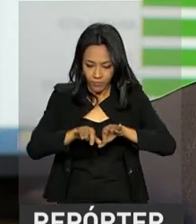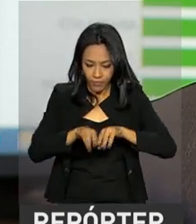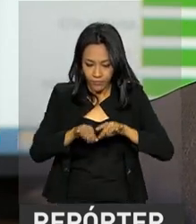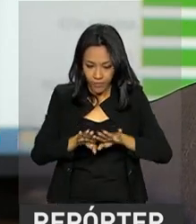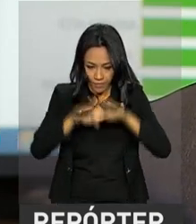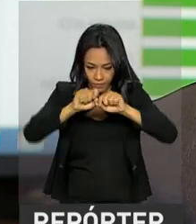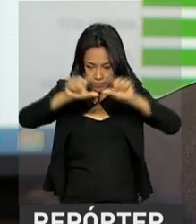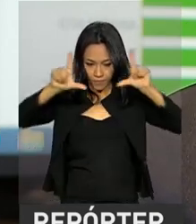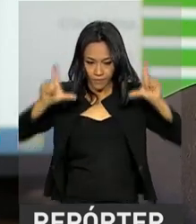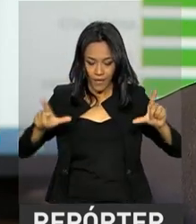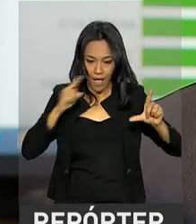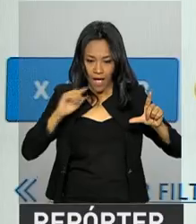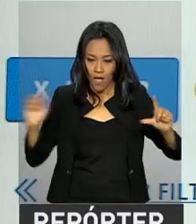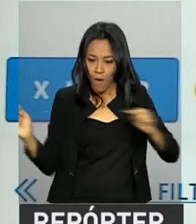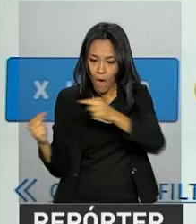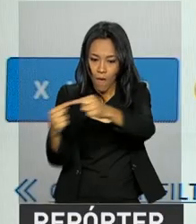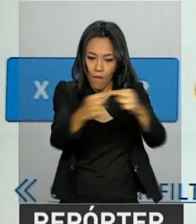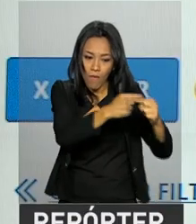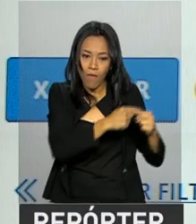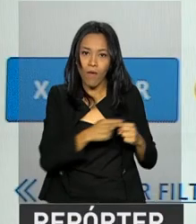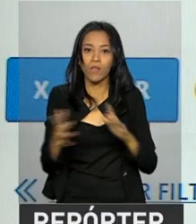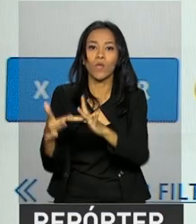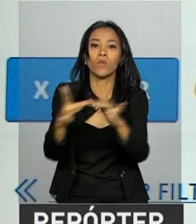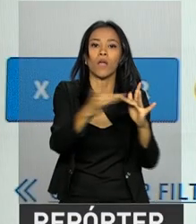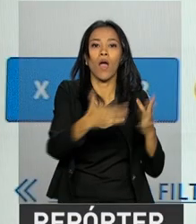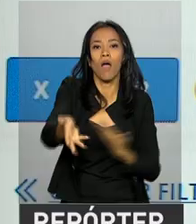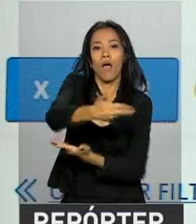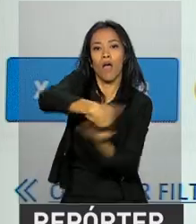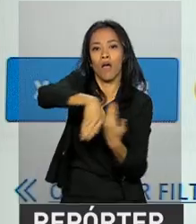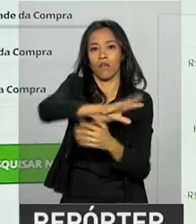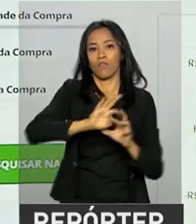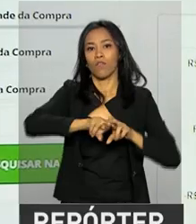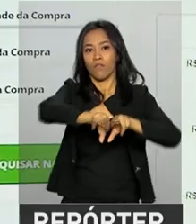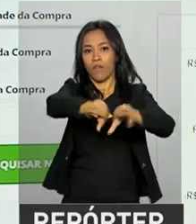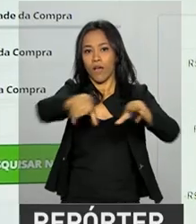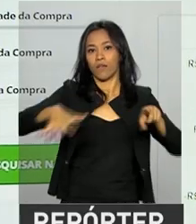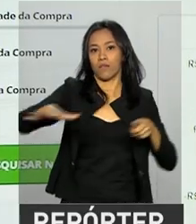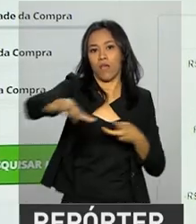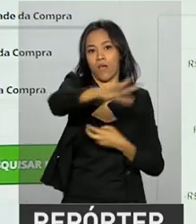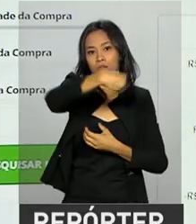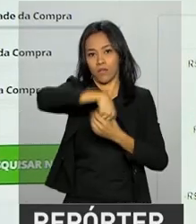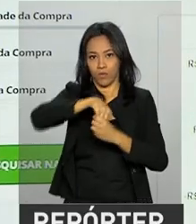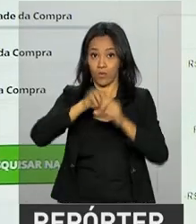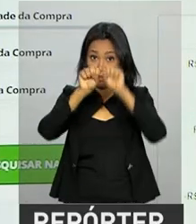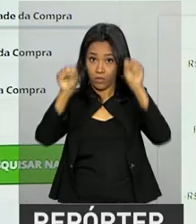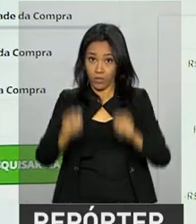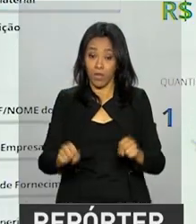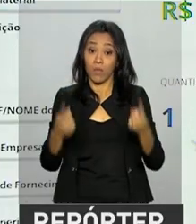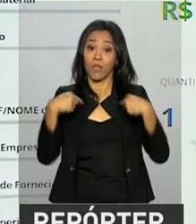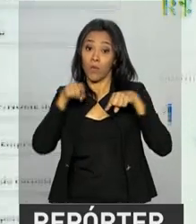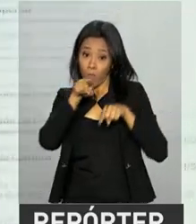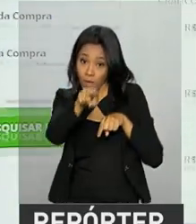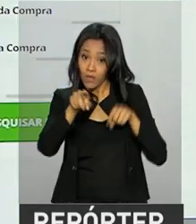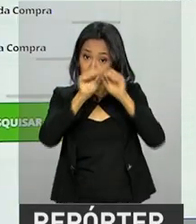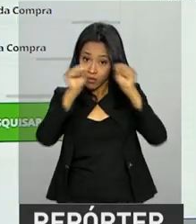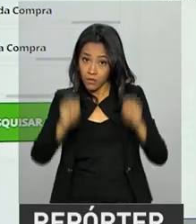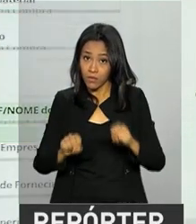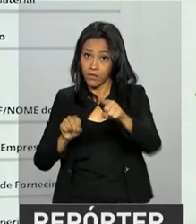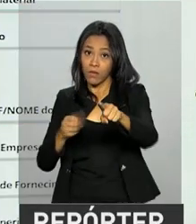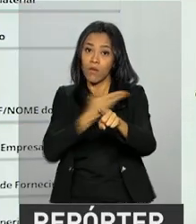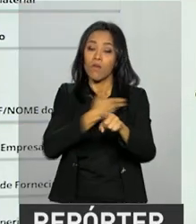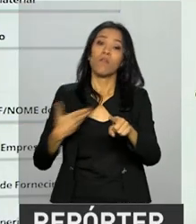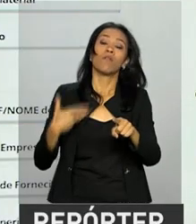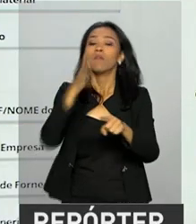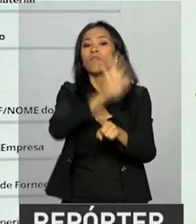avaliação simultânea outra novidade é o sistema de painel de preços e compras com esta plataforma o governo